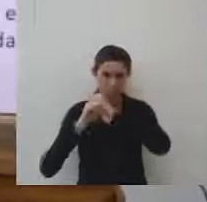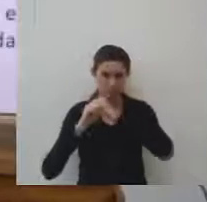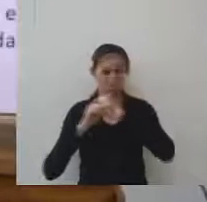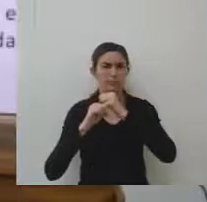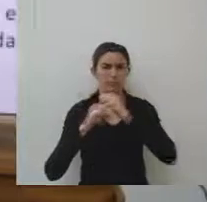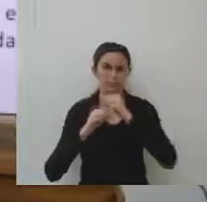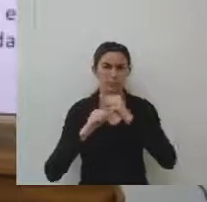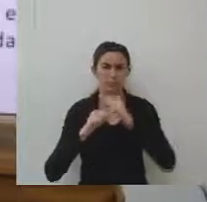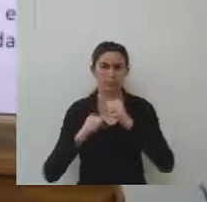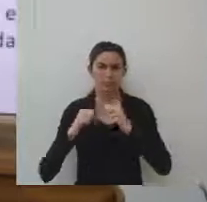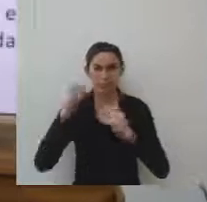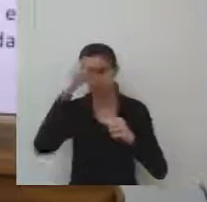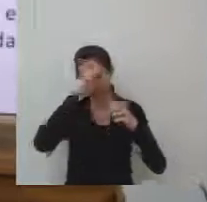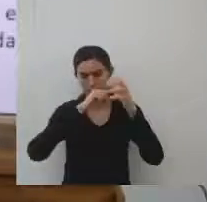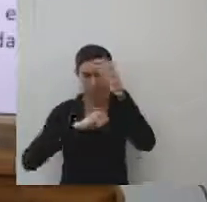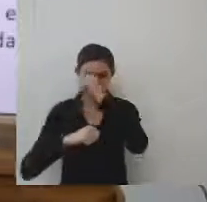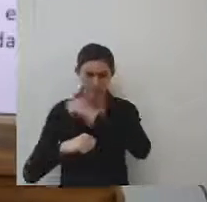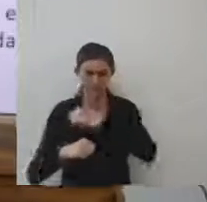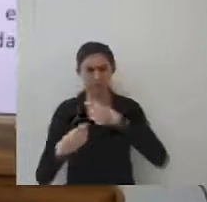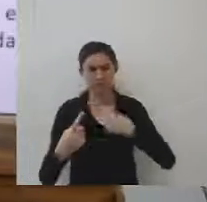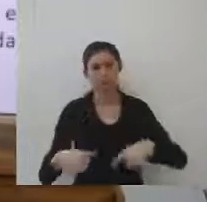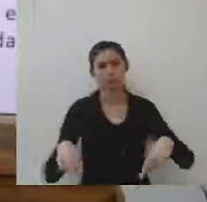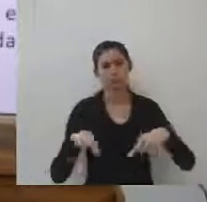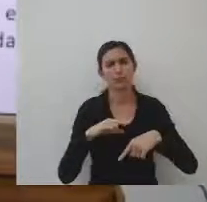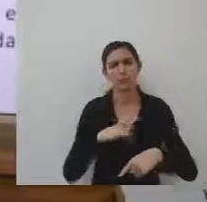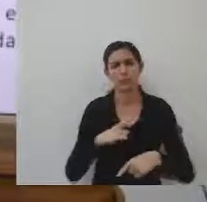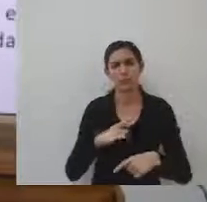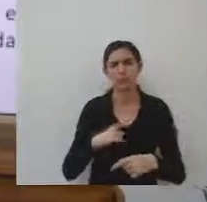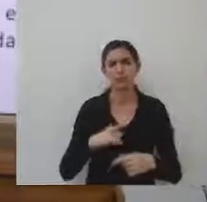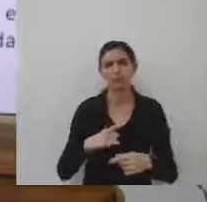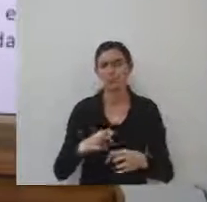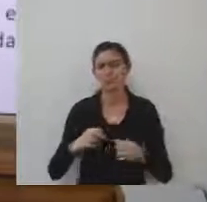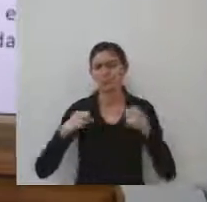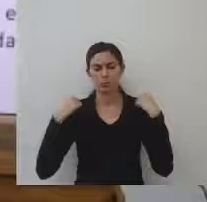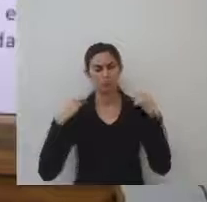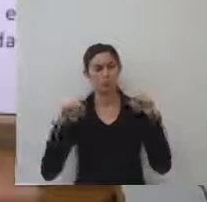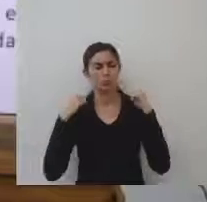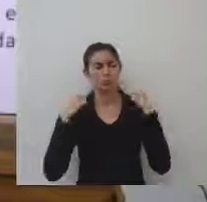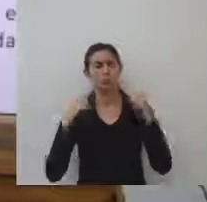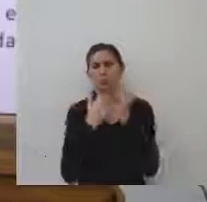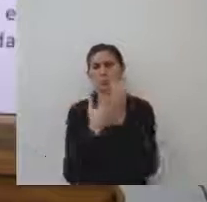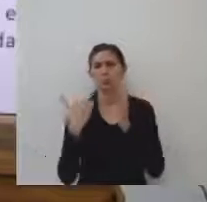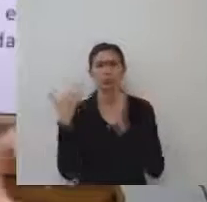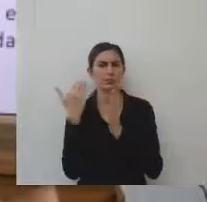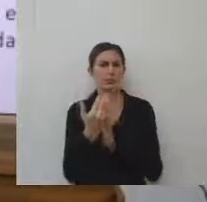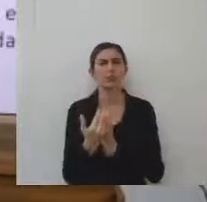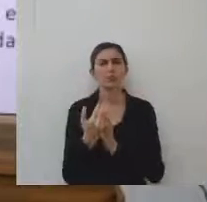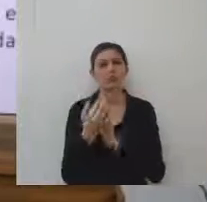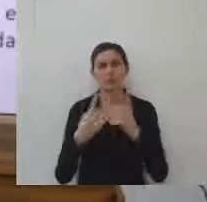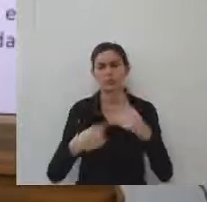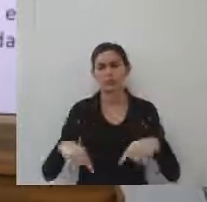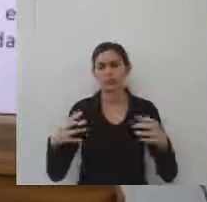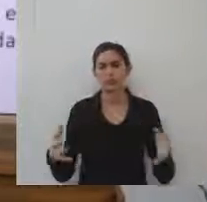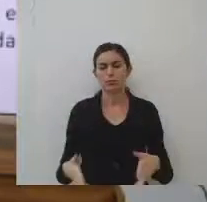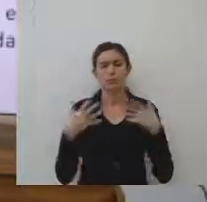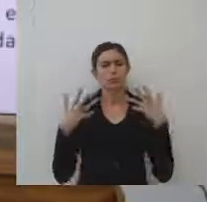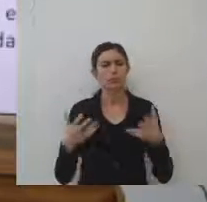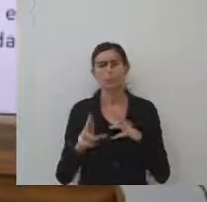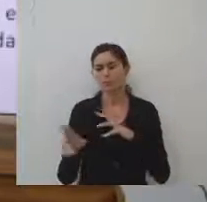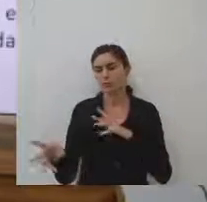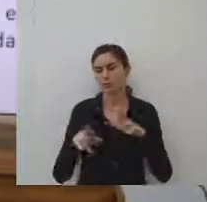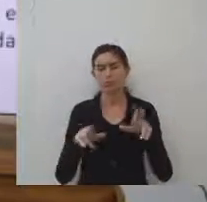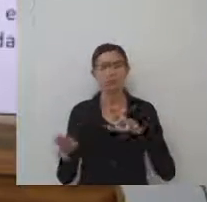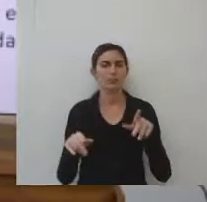que a melhor palavra é aprender, eu vou ter um acervo motor muito maior. E aí eu vou estimular